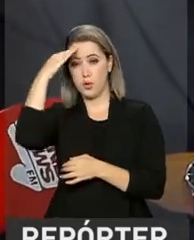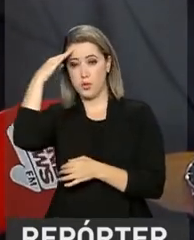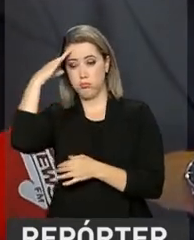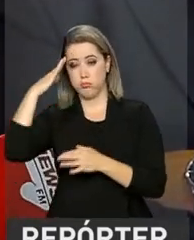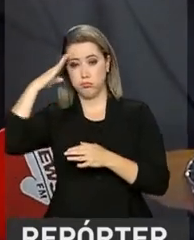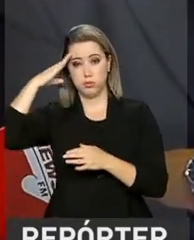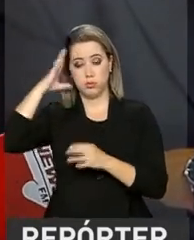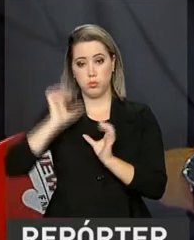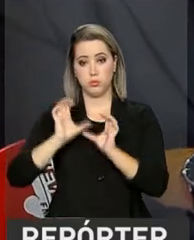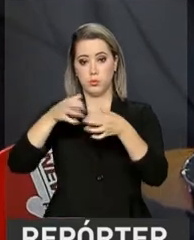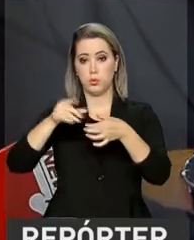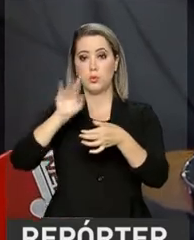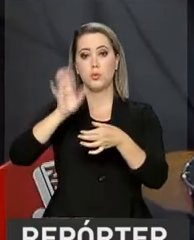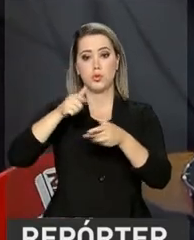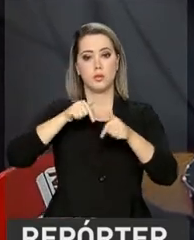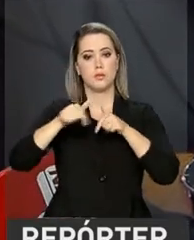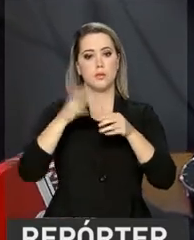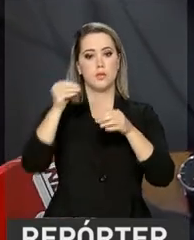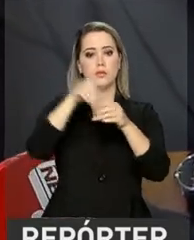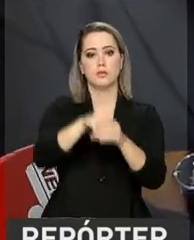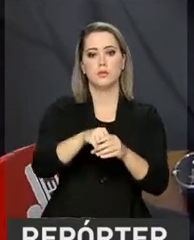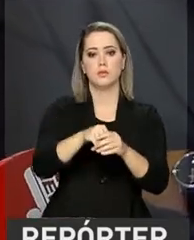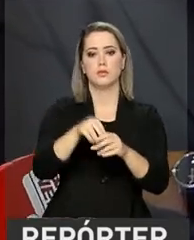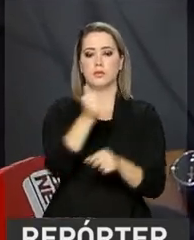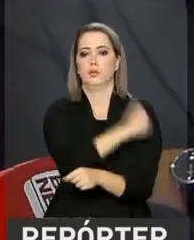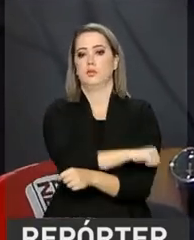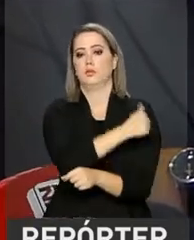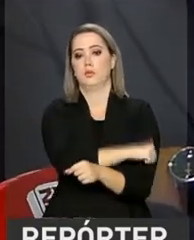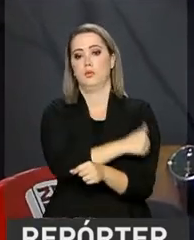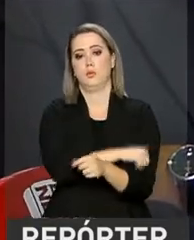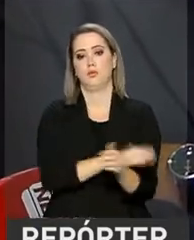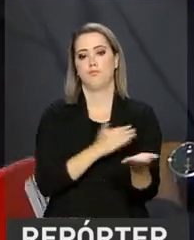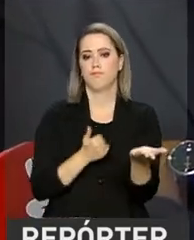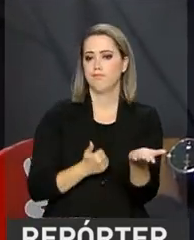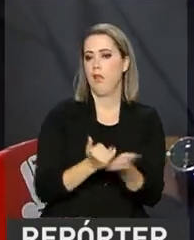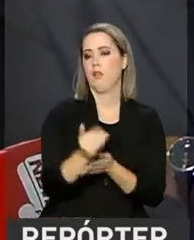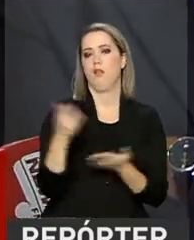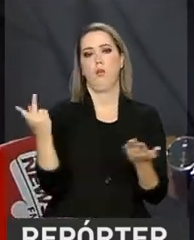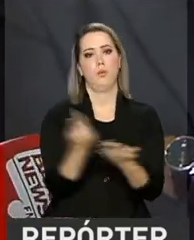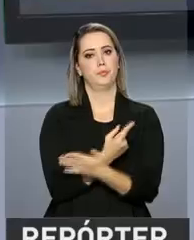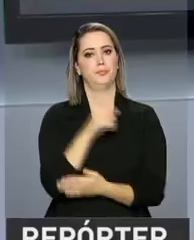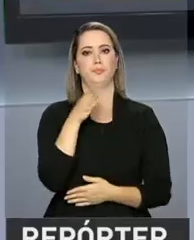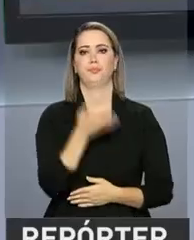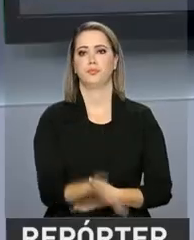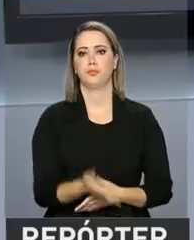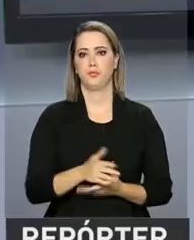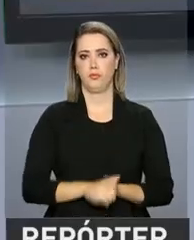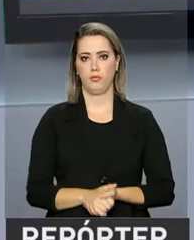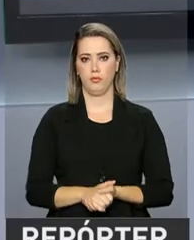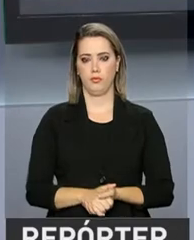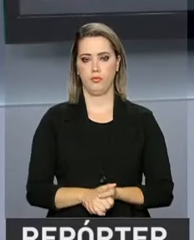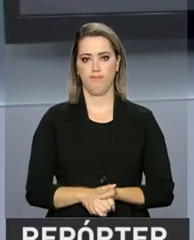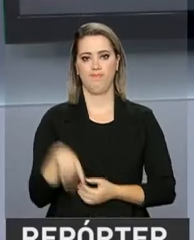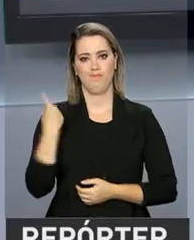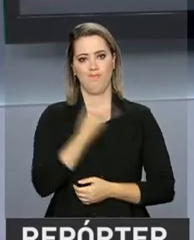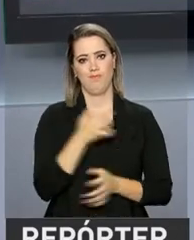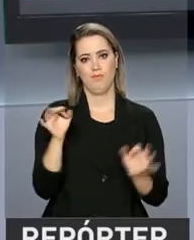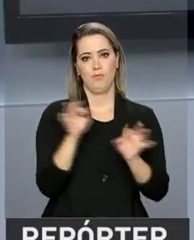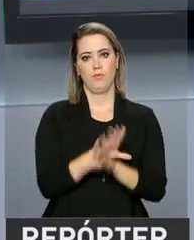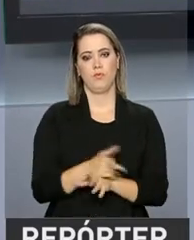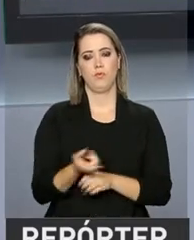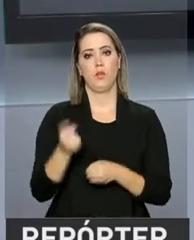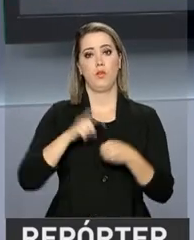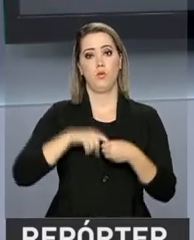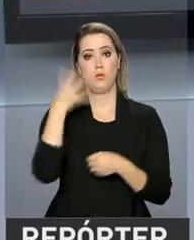às ações que vão ser realizados no rio de janeiro na medida em que essas ações forem sendo realizados por aqui